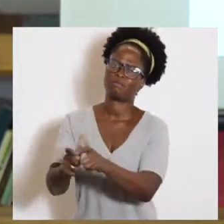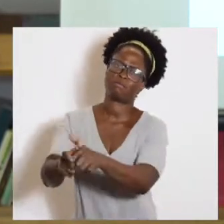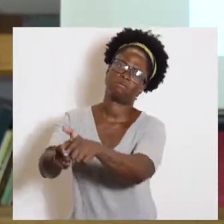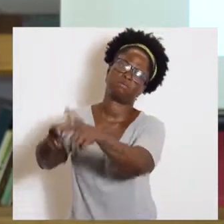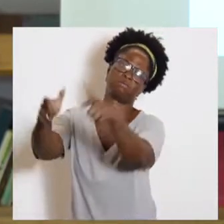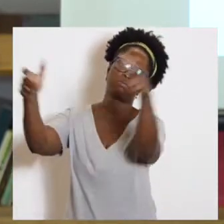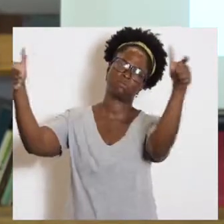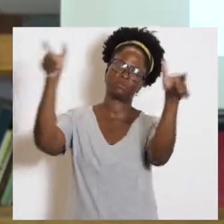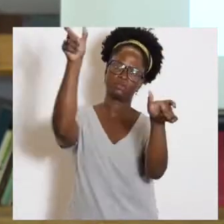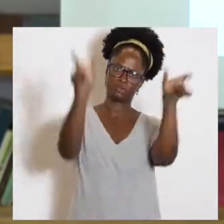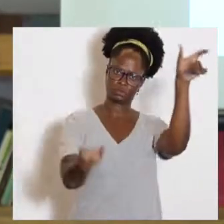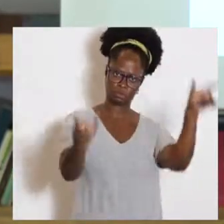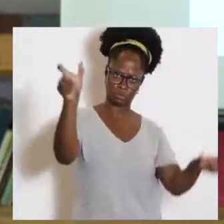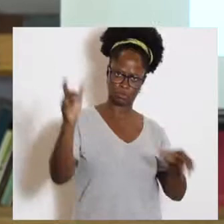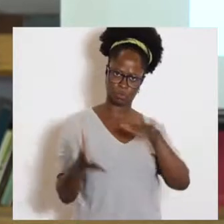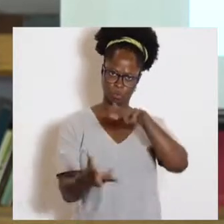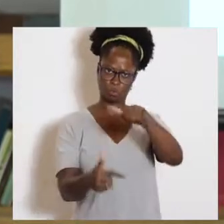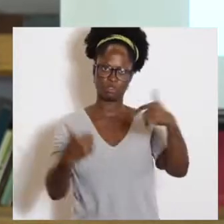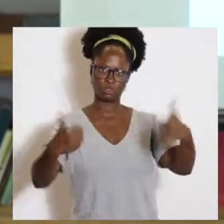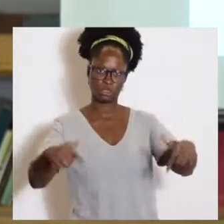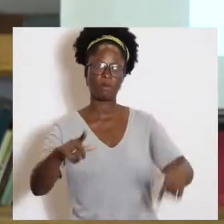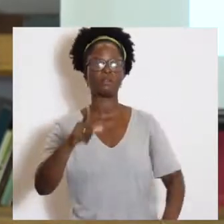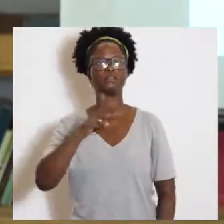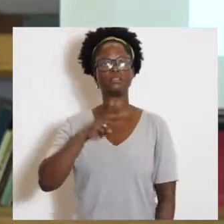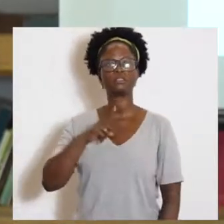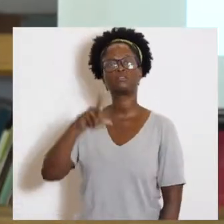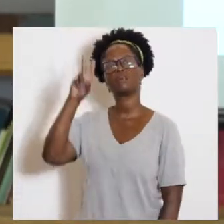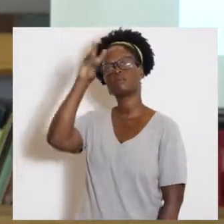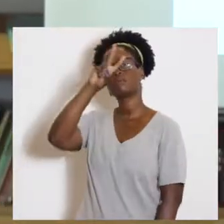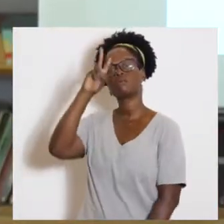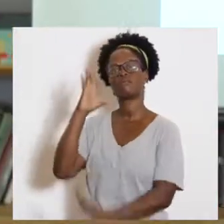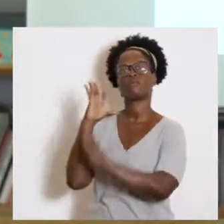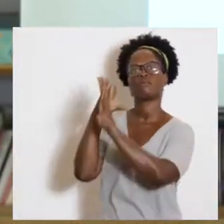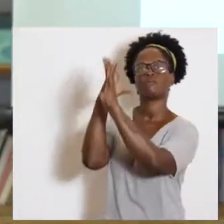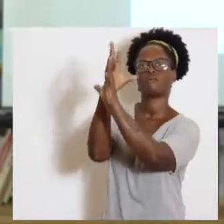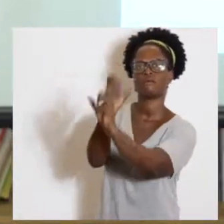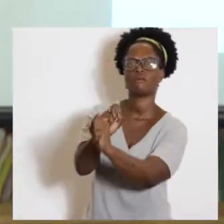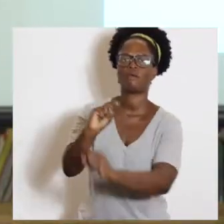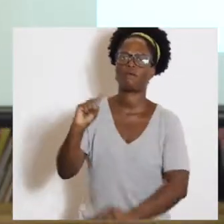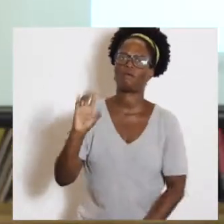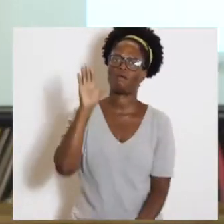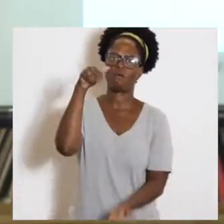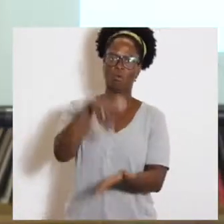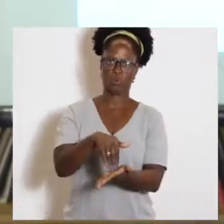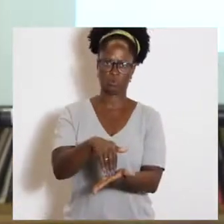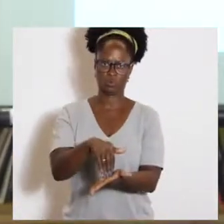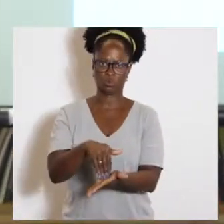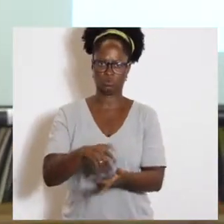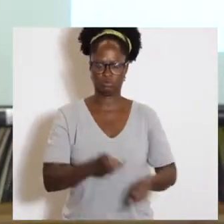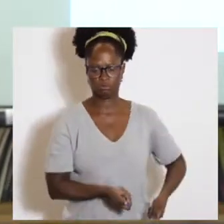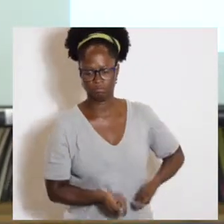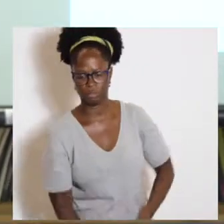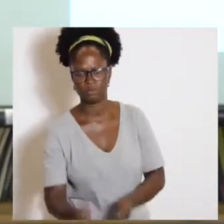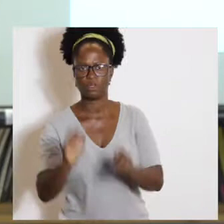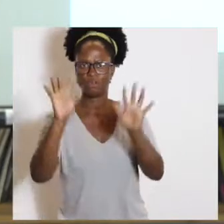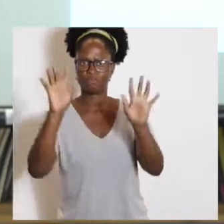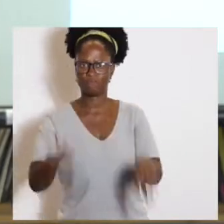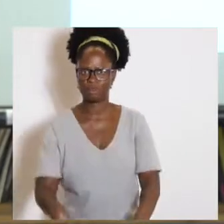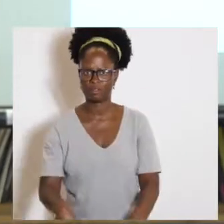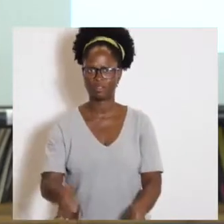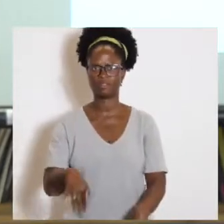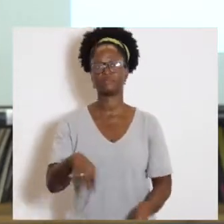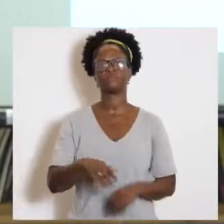de outros sujeitos do mundo claro que tem como lembrança apenas a última a de calma ao